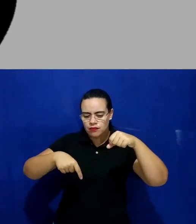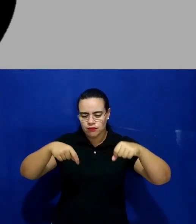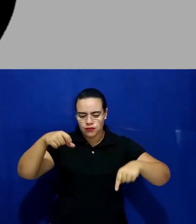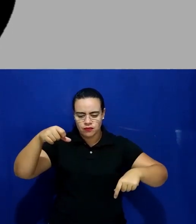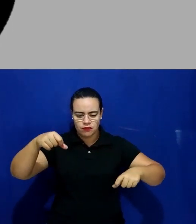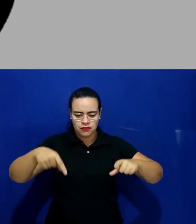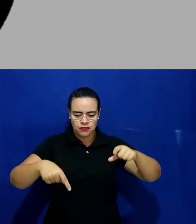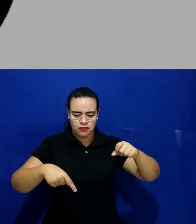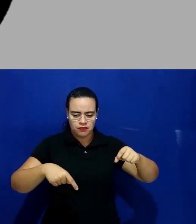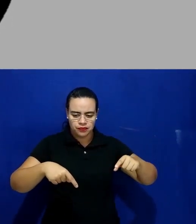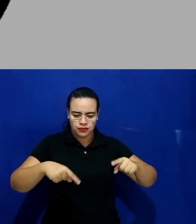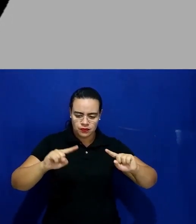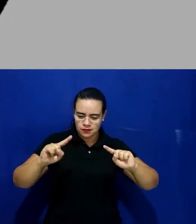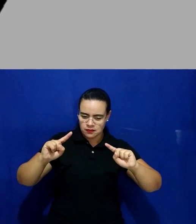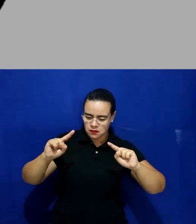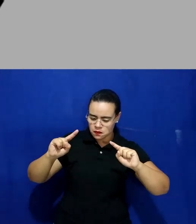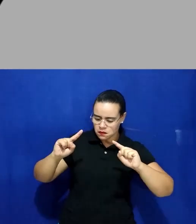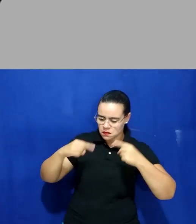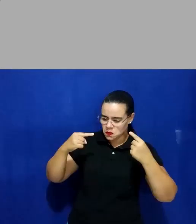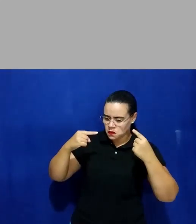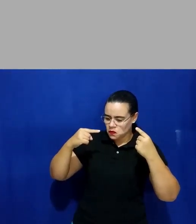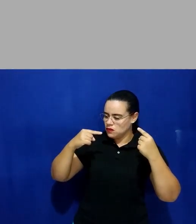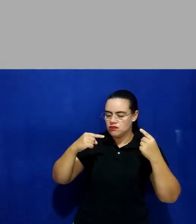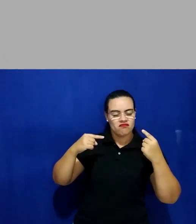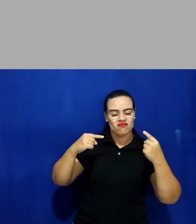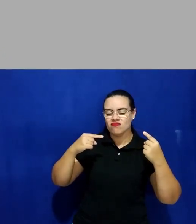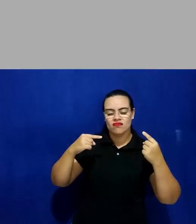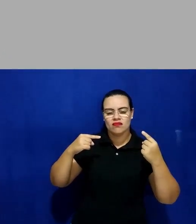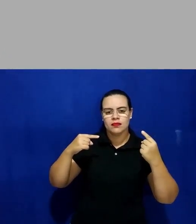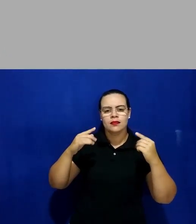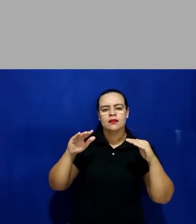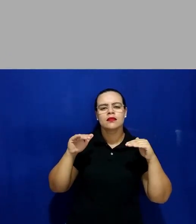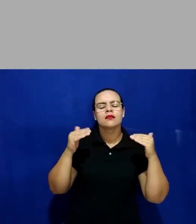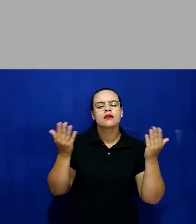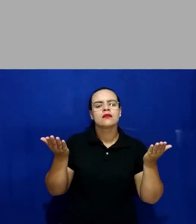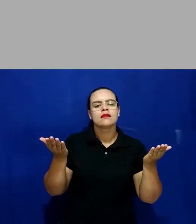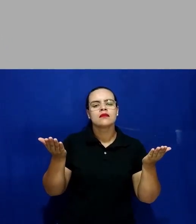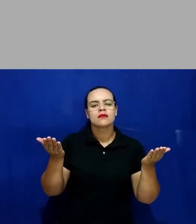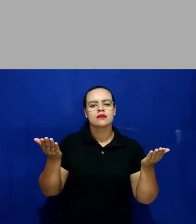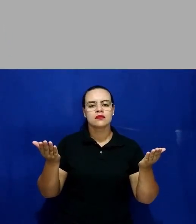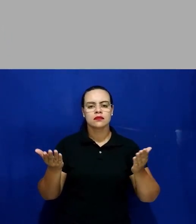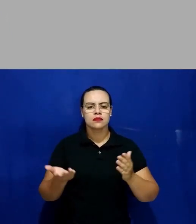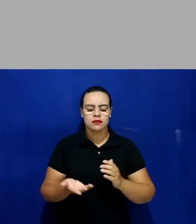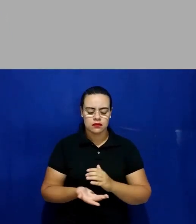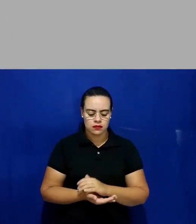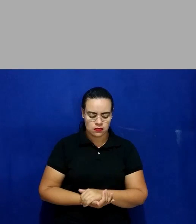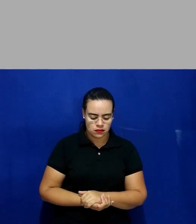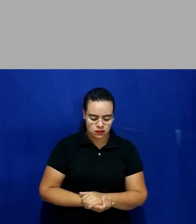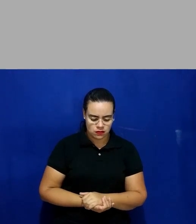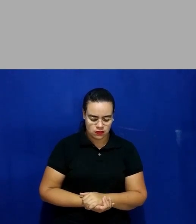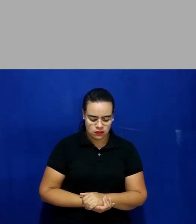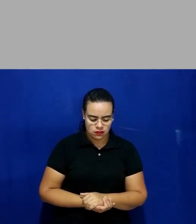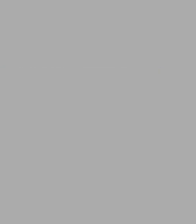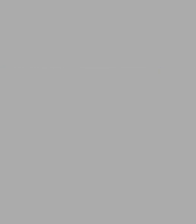ruído calamitoso e cadenciado das gotas me ameaçam. Que, então?